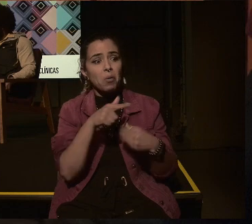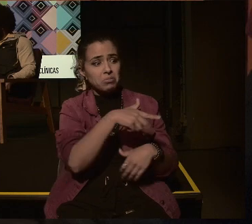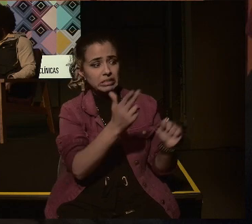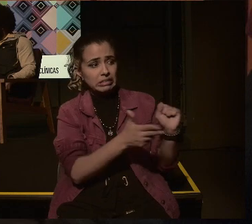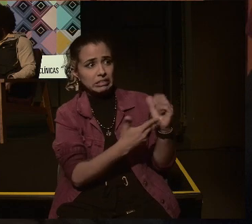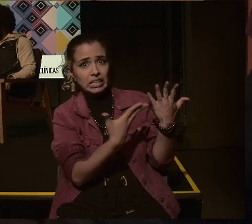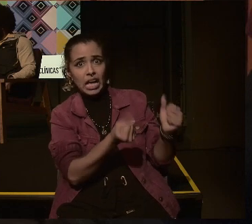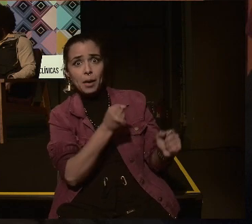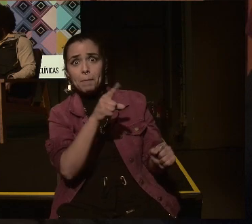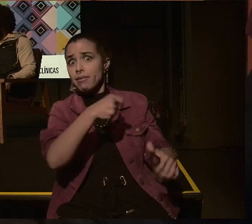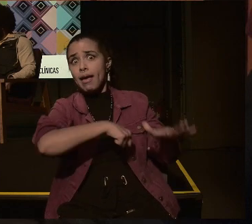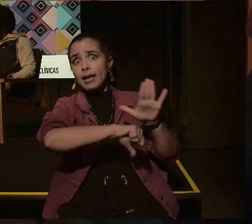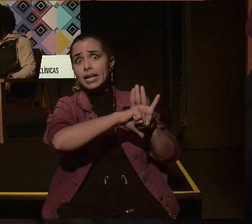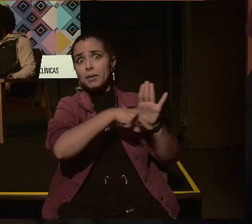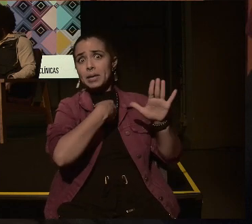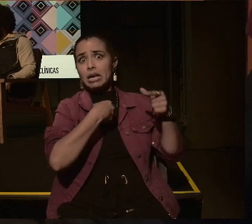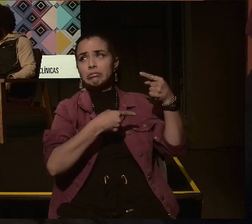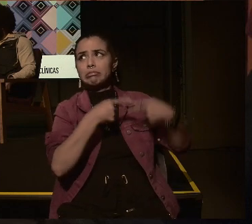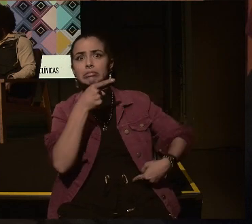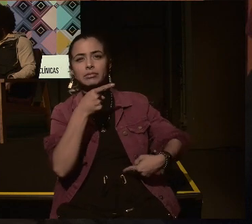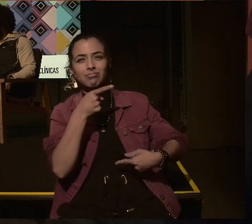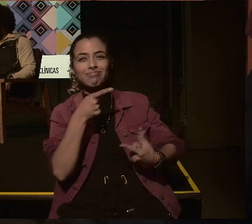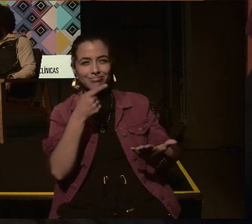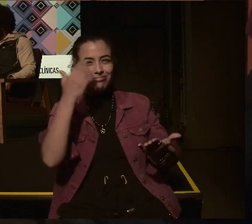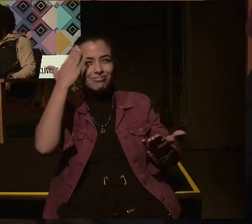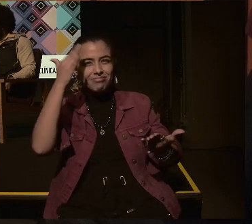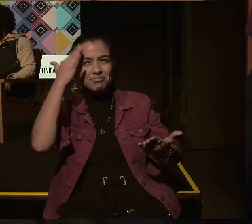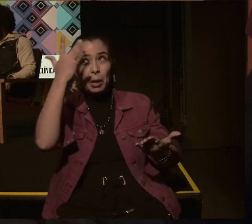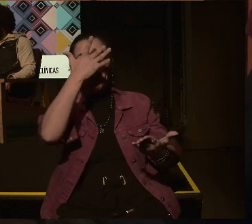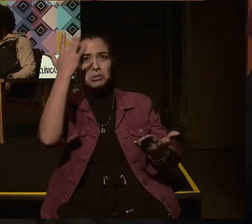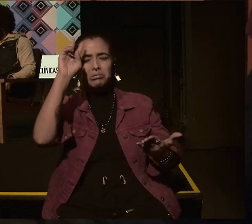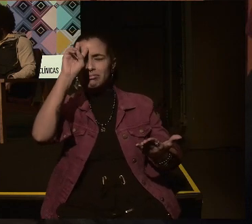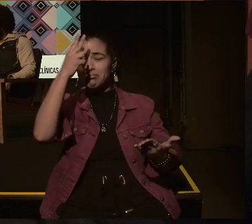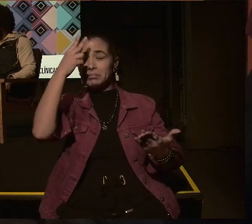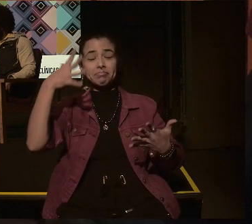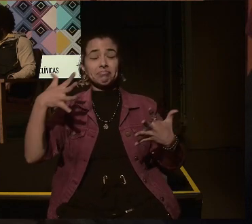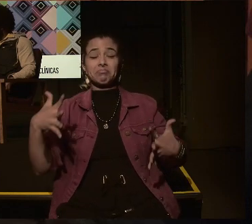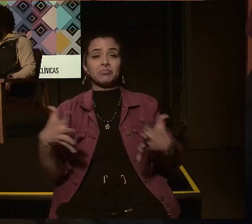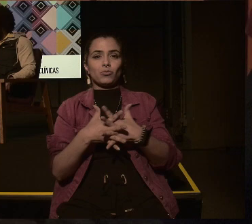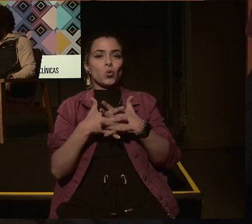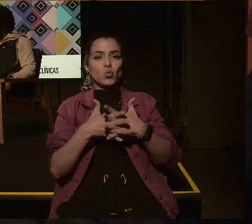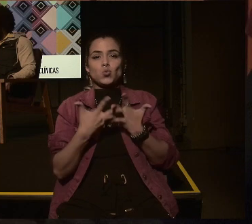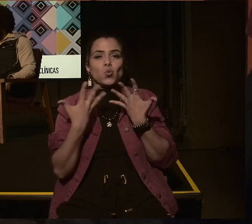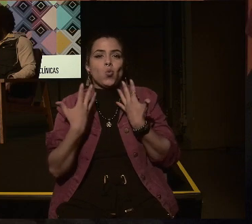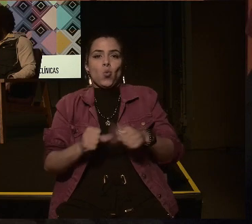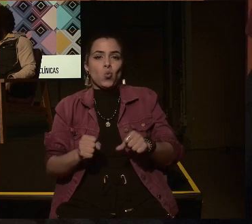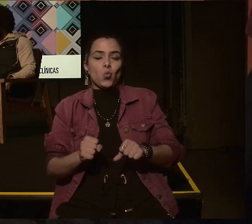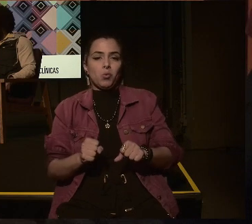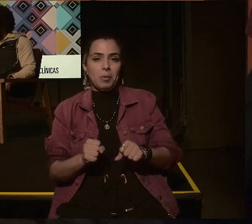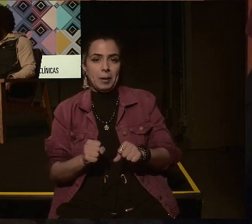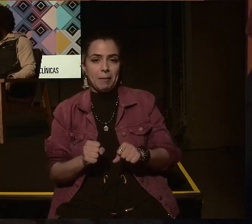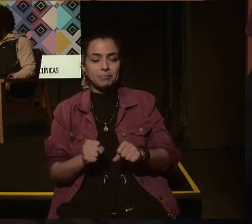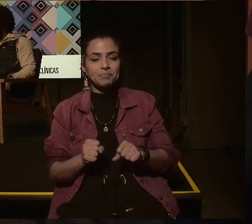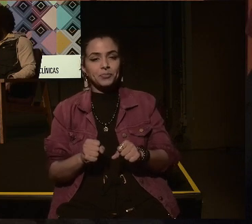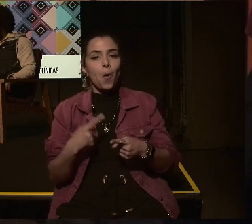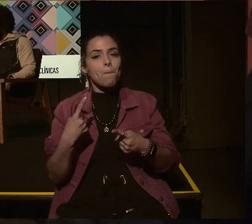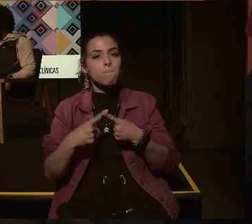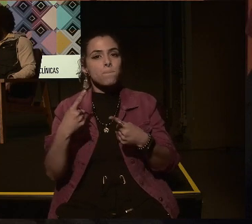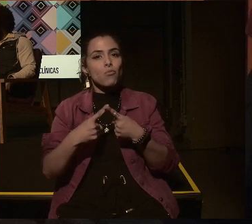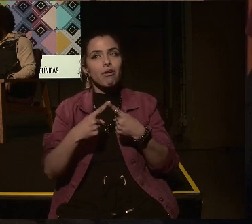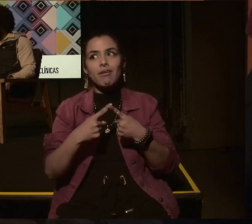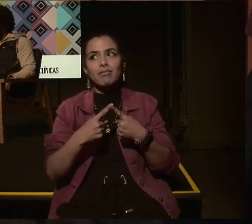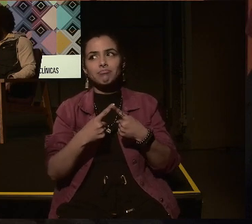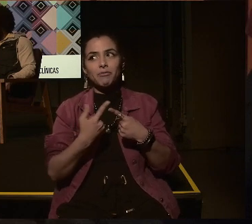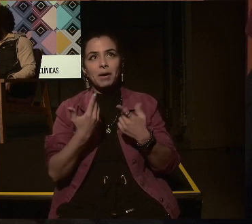quase... Tem algo no direito, se me corrija se eu estiver errado, que é quase assim... É, não se cria provas contra